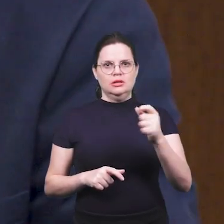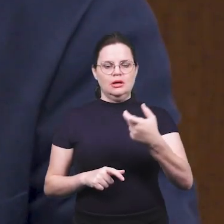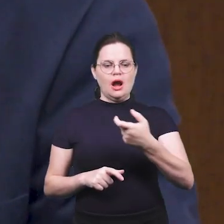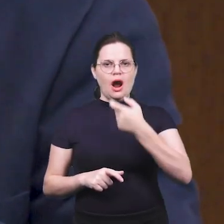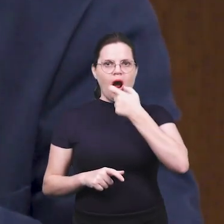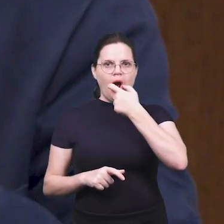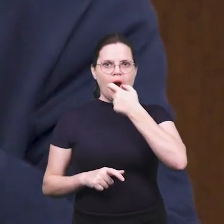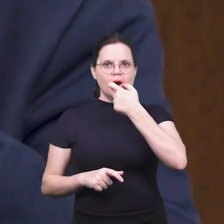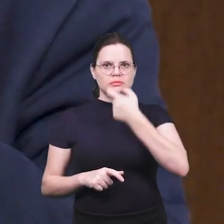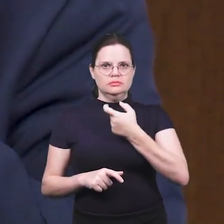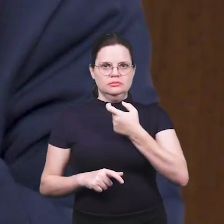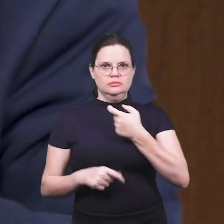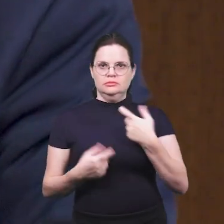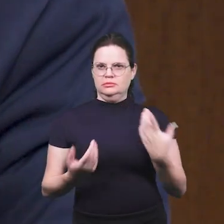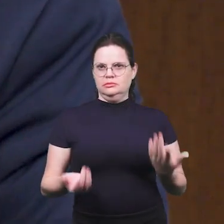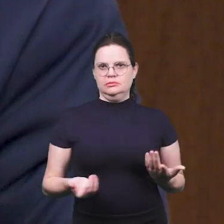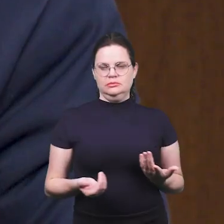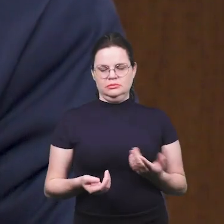a hóstia. Então,